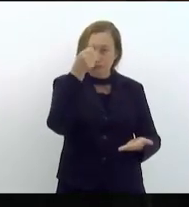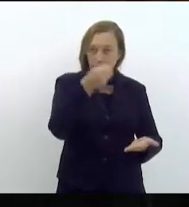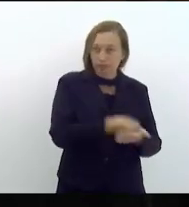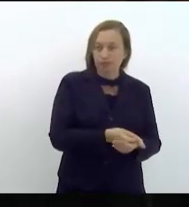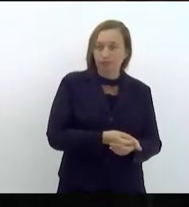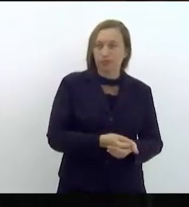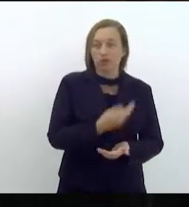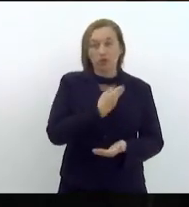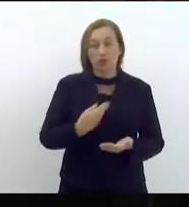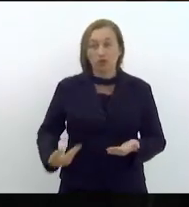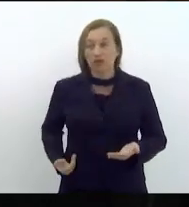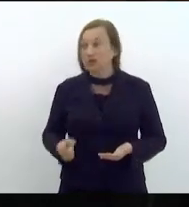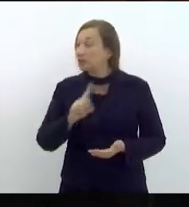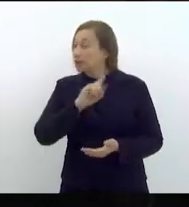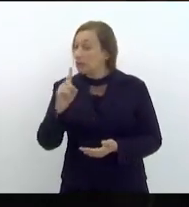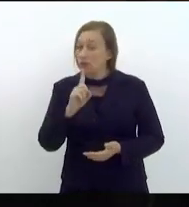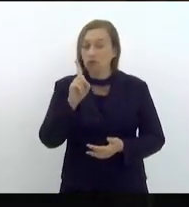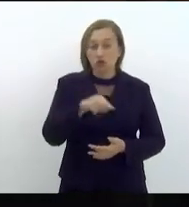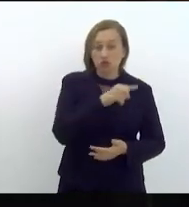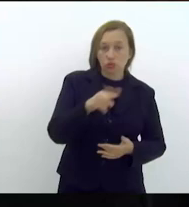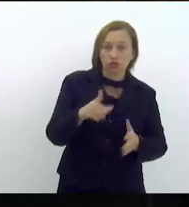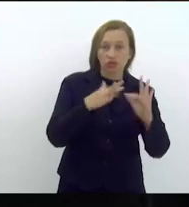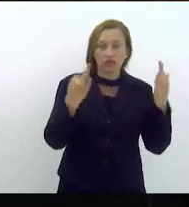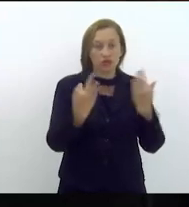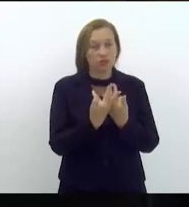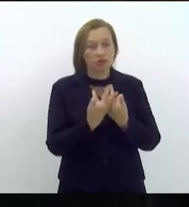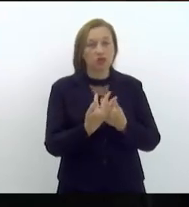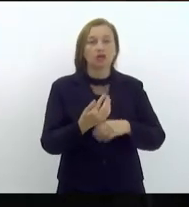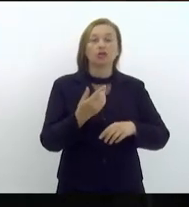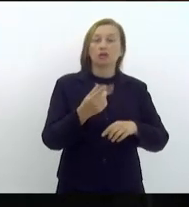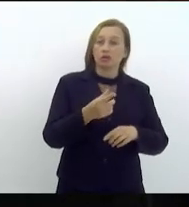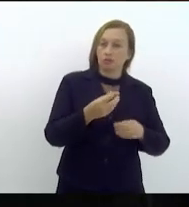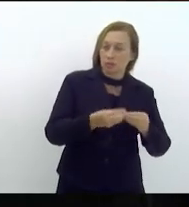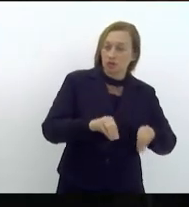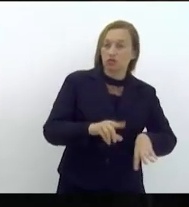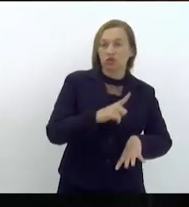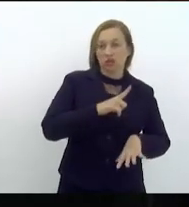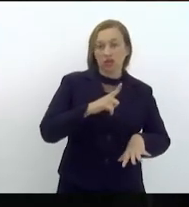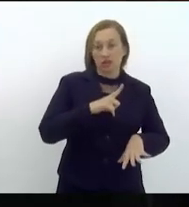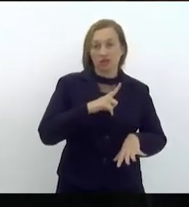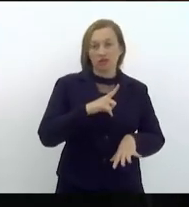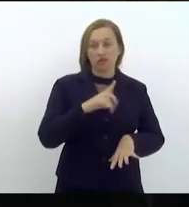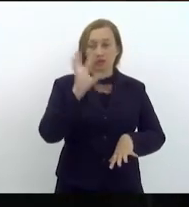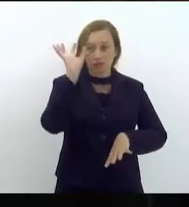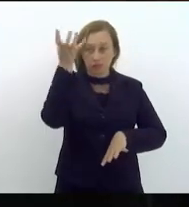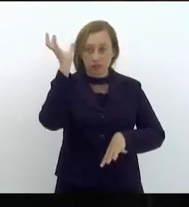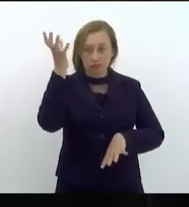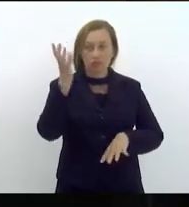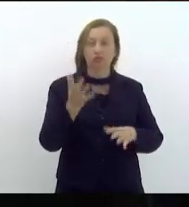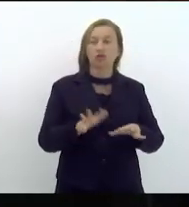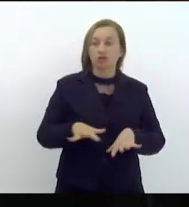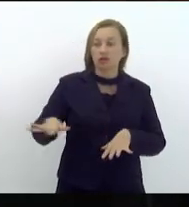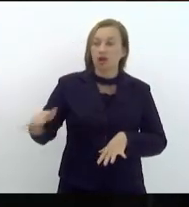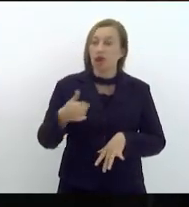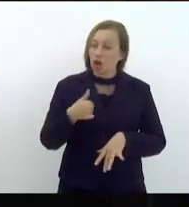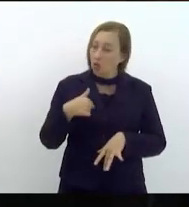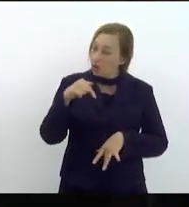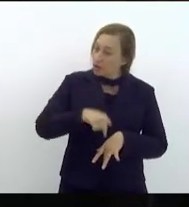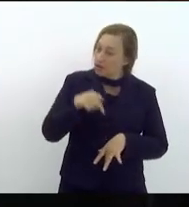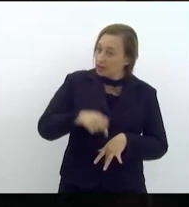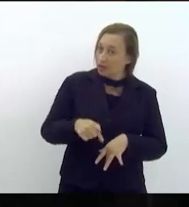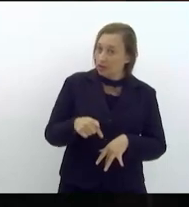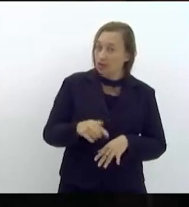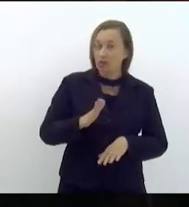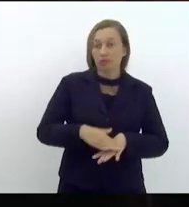Não tente mais Excluir famílias vítimas de tragédia do aluguel social porque Petrópolis tem um deputado eu tô aqui fui